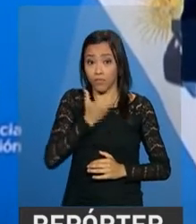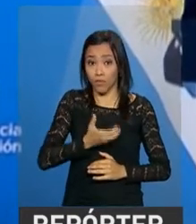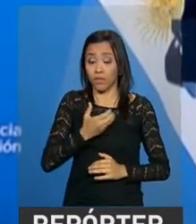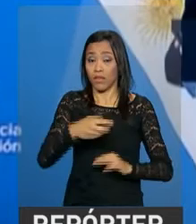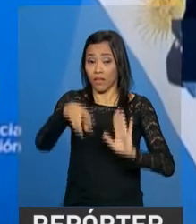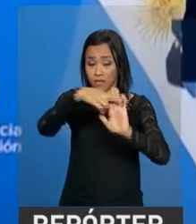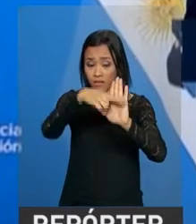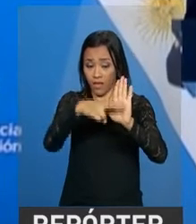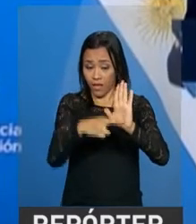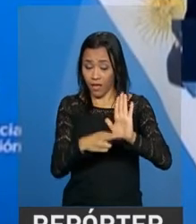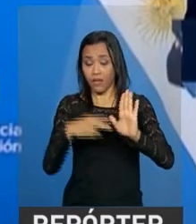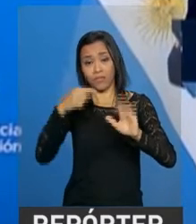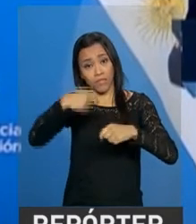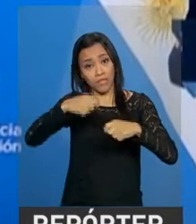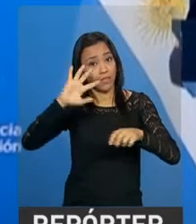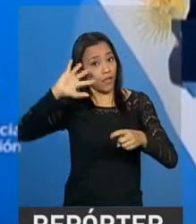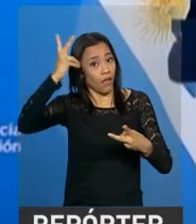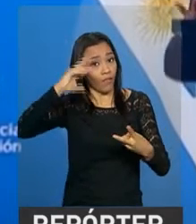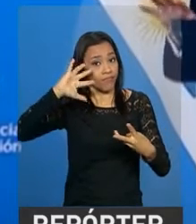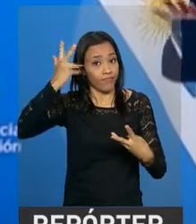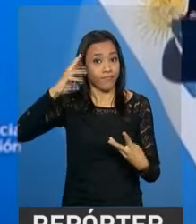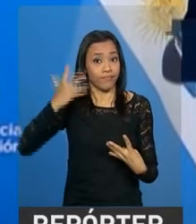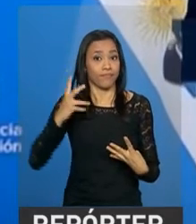medidas sejam tomadas, né,